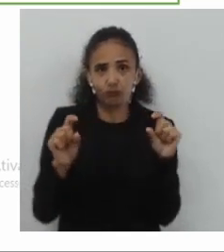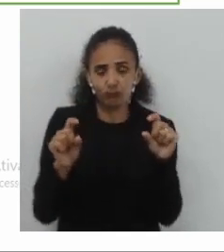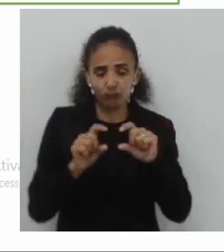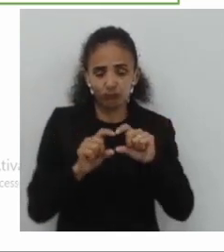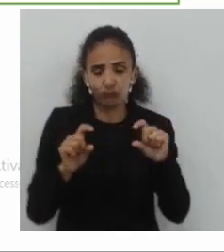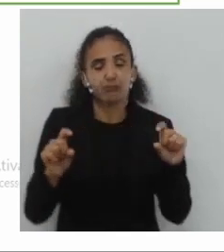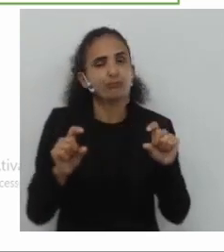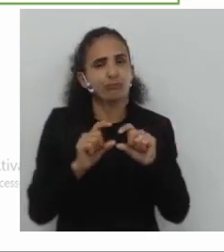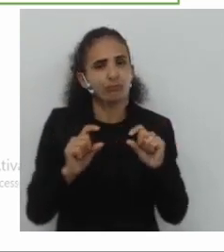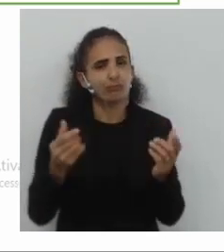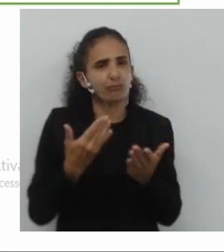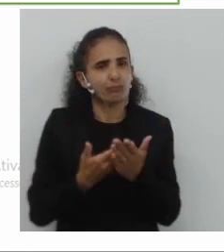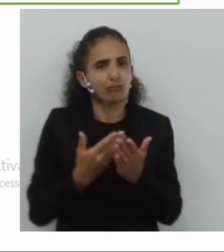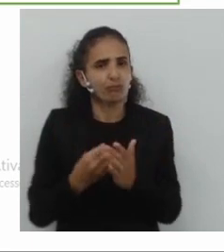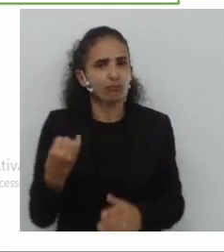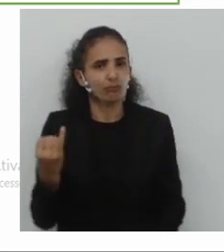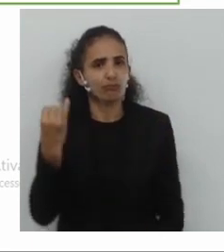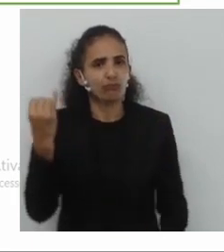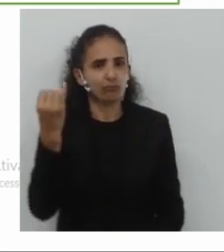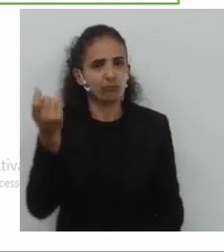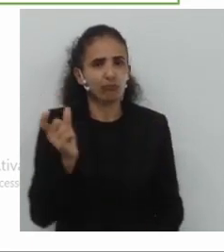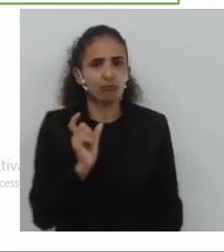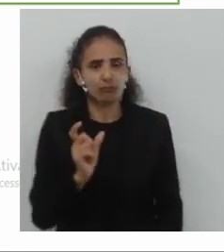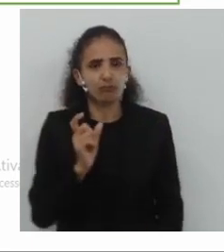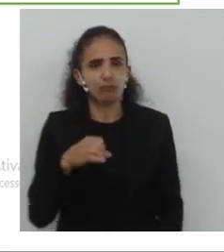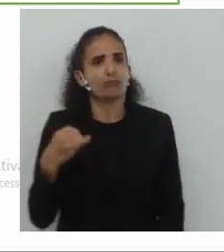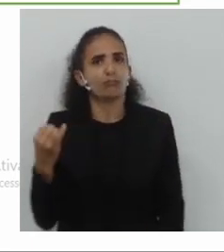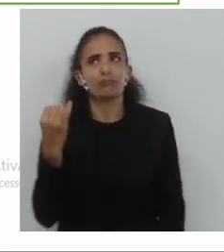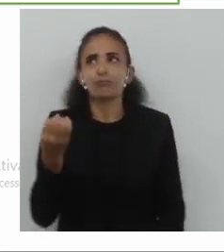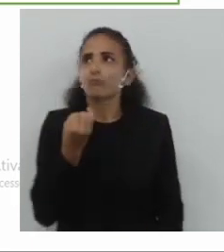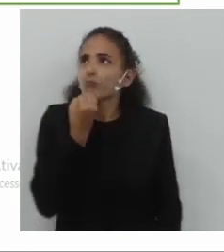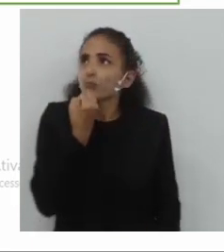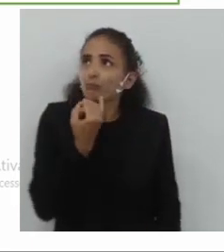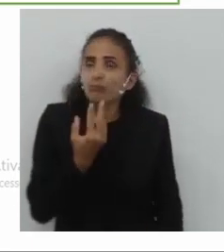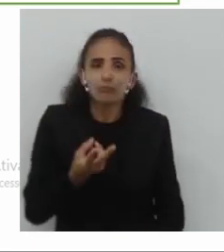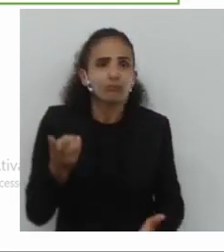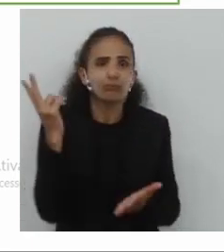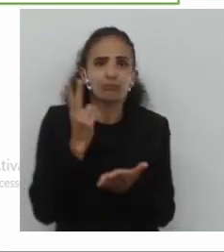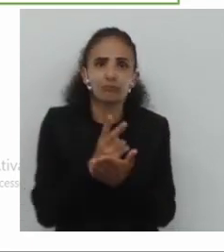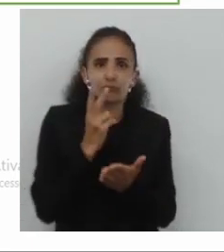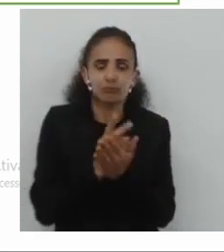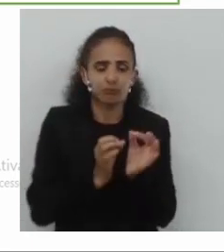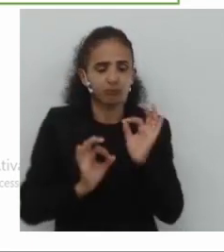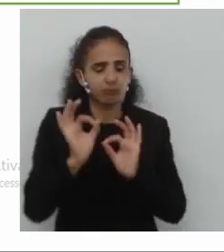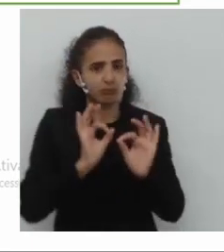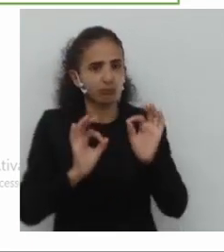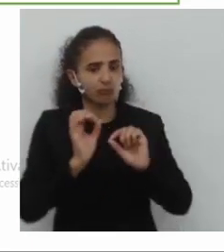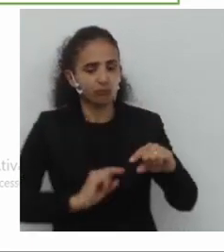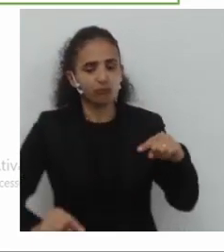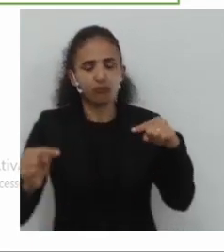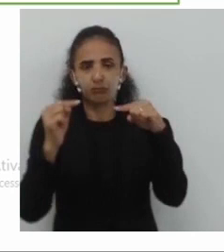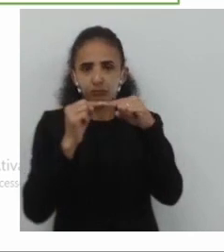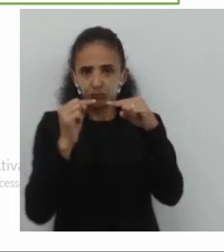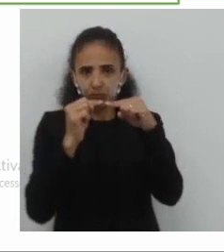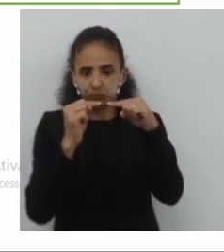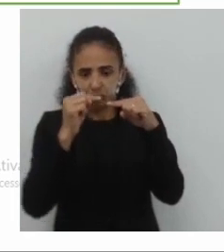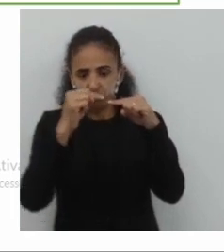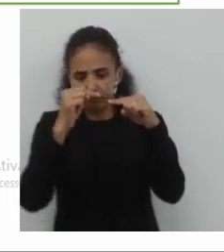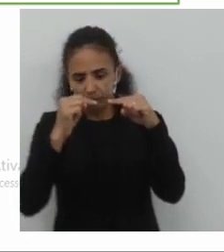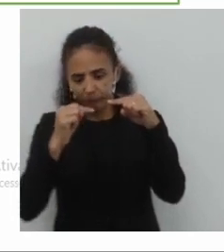frases, esquemáticas e palavras-chave, mostrando graficamente as correspondências e